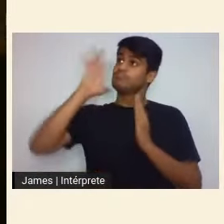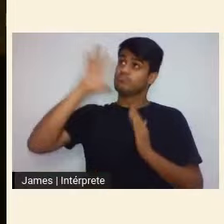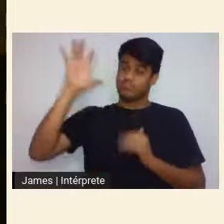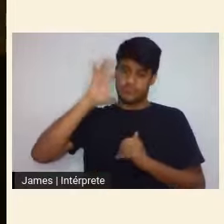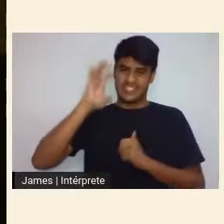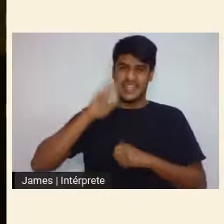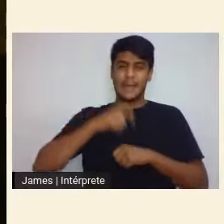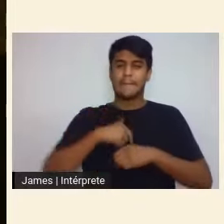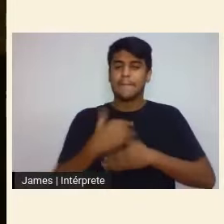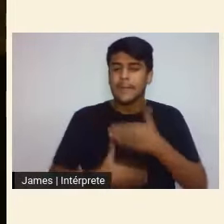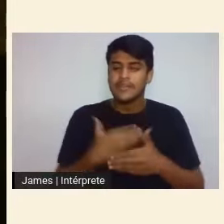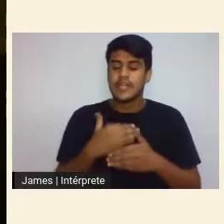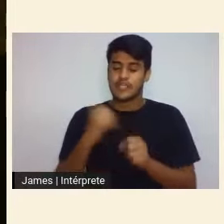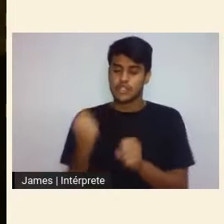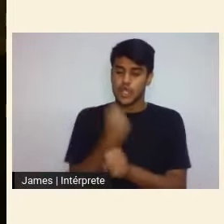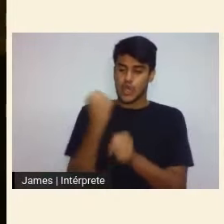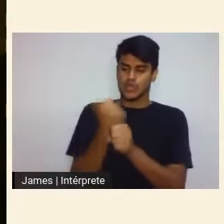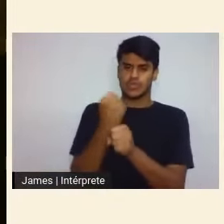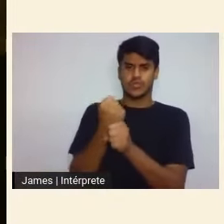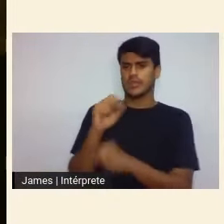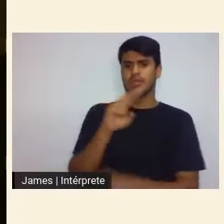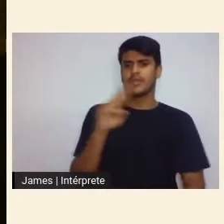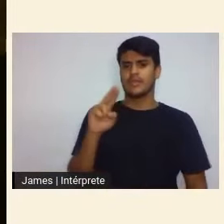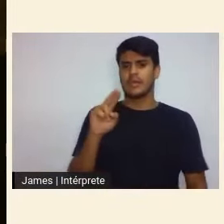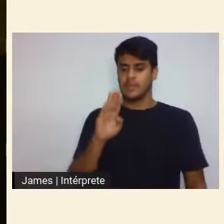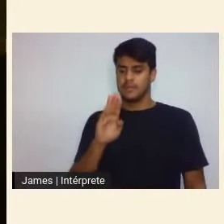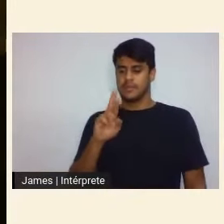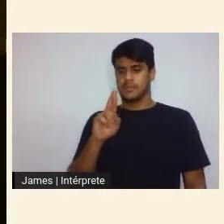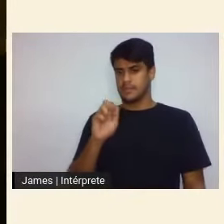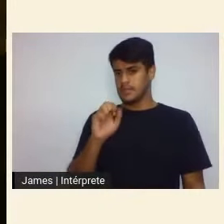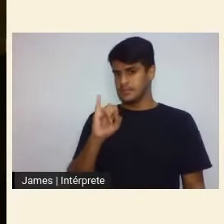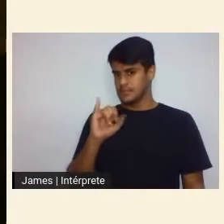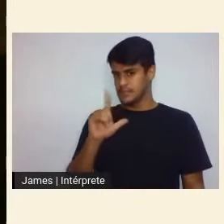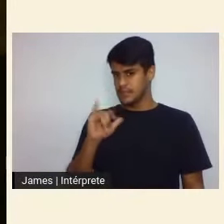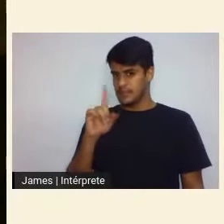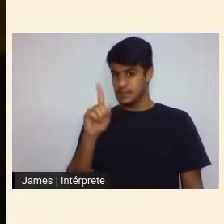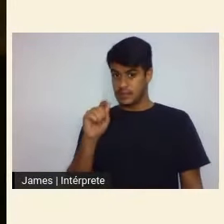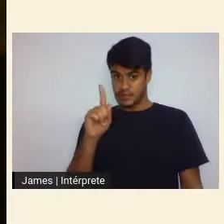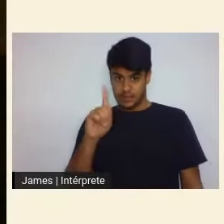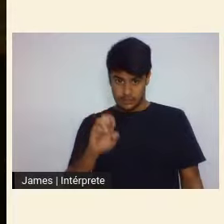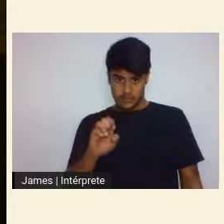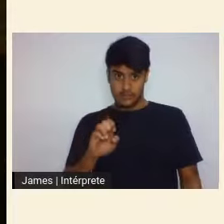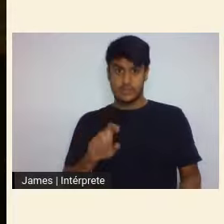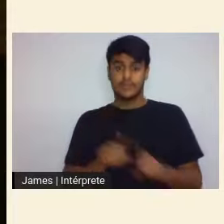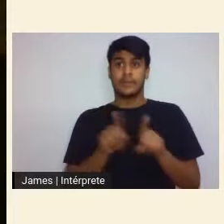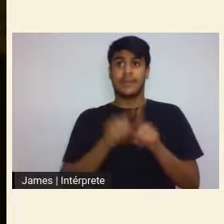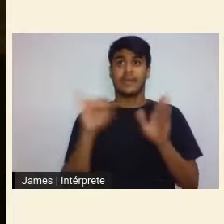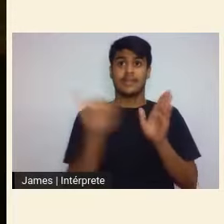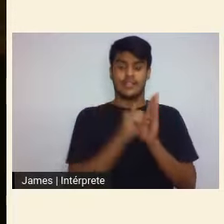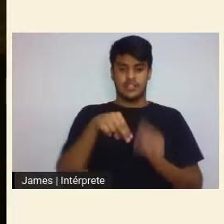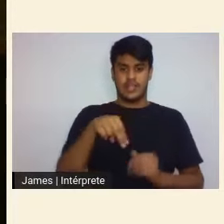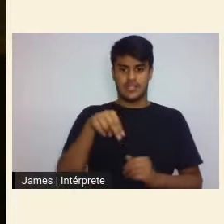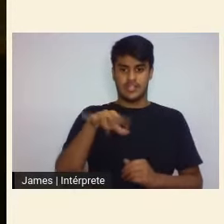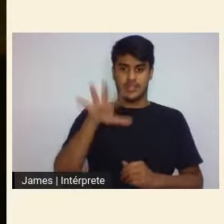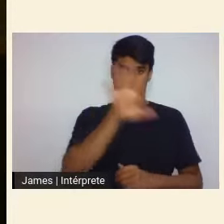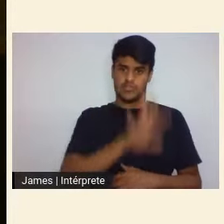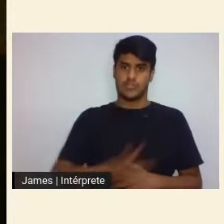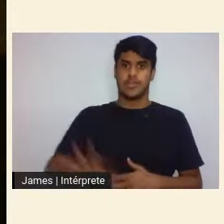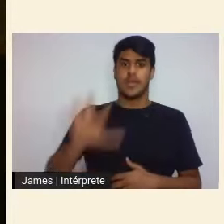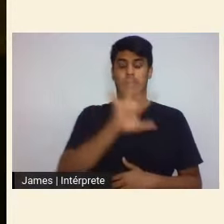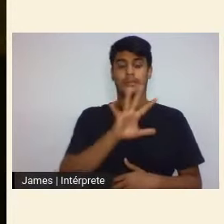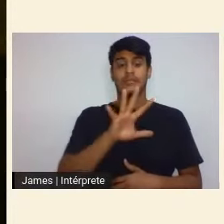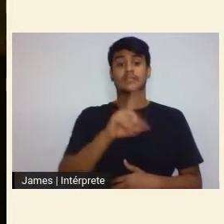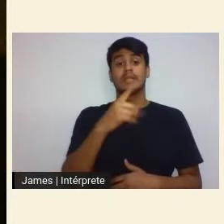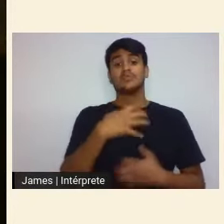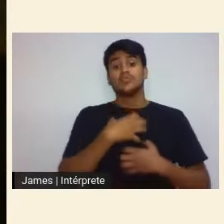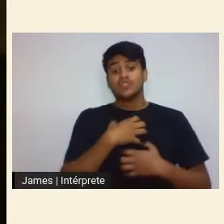chamar de brasilidade, identidade nacional, um tópico ganhou a cena, a imagem e o sentimento